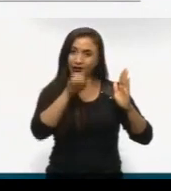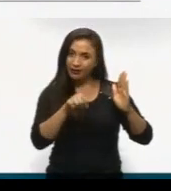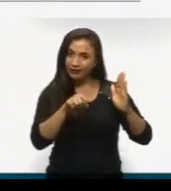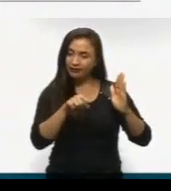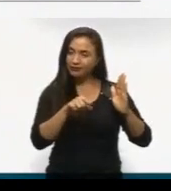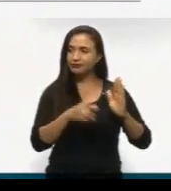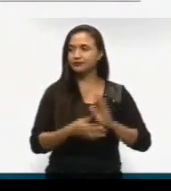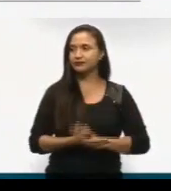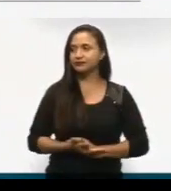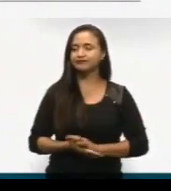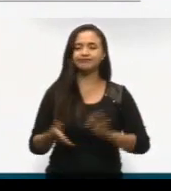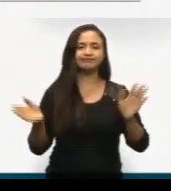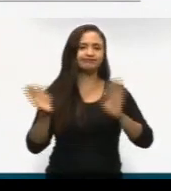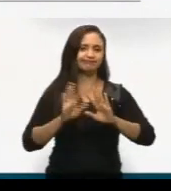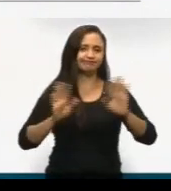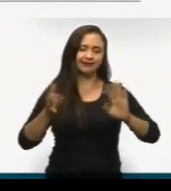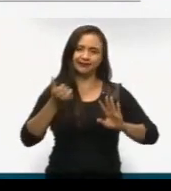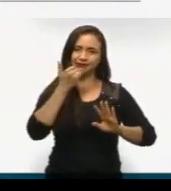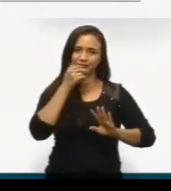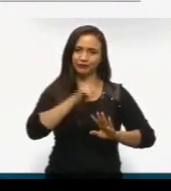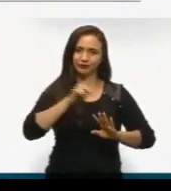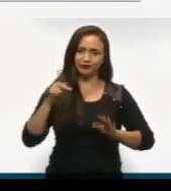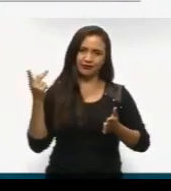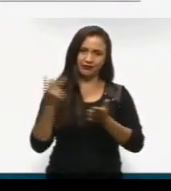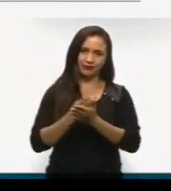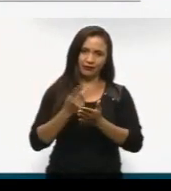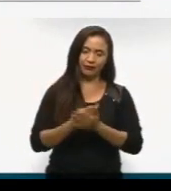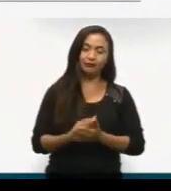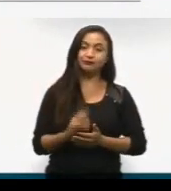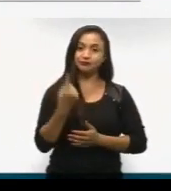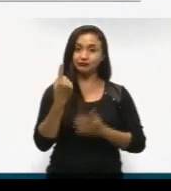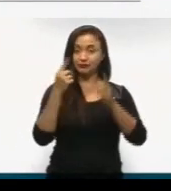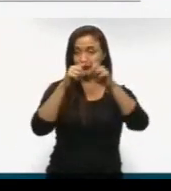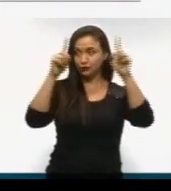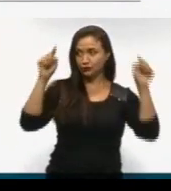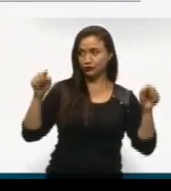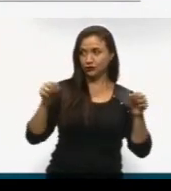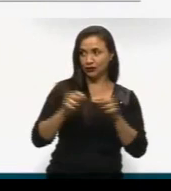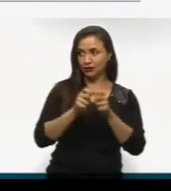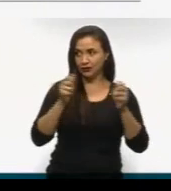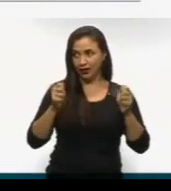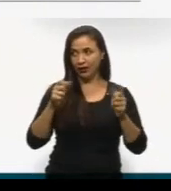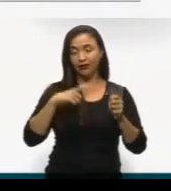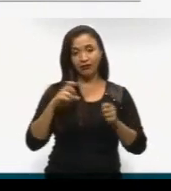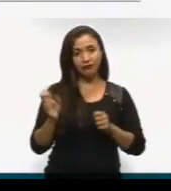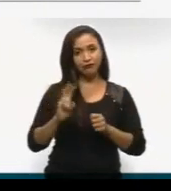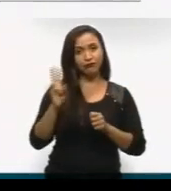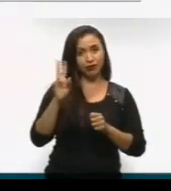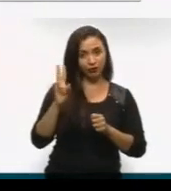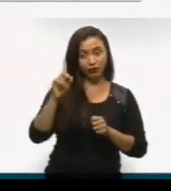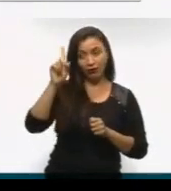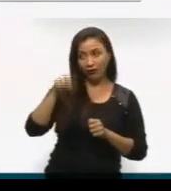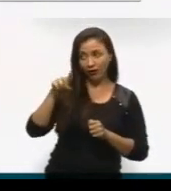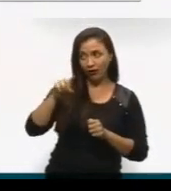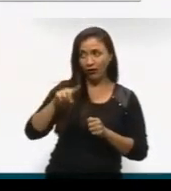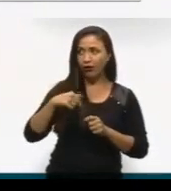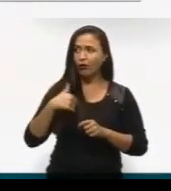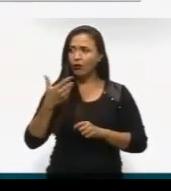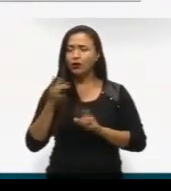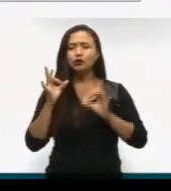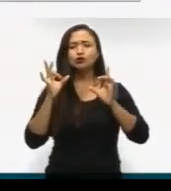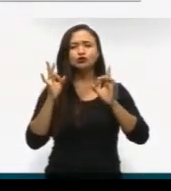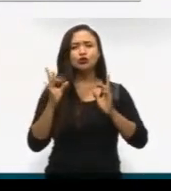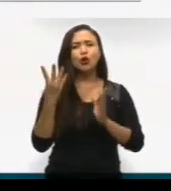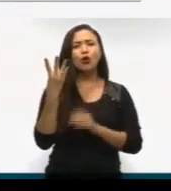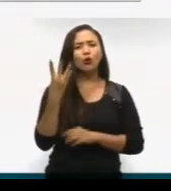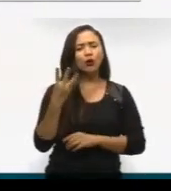dessa janela... Desculpa. Uma janela, unidade, custa isso daqui. Eu quero colocar apenas 4